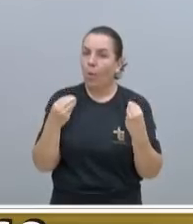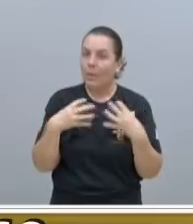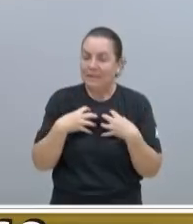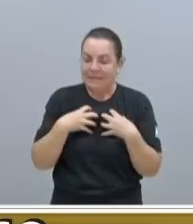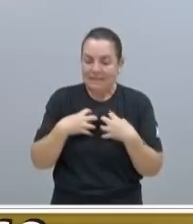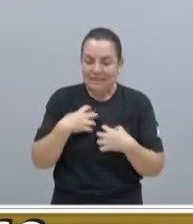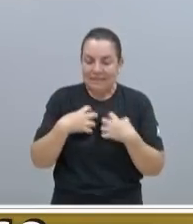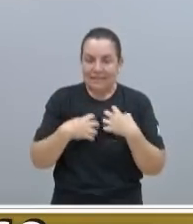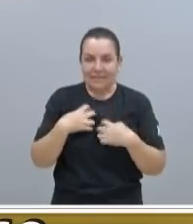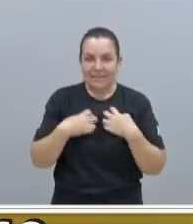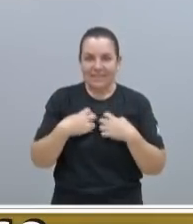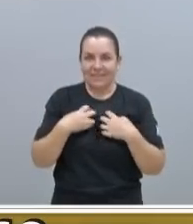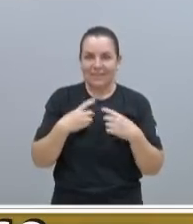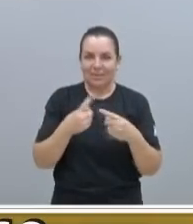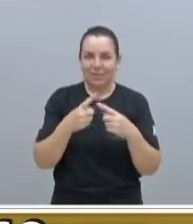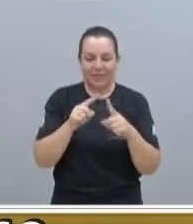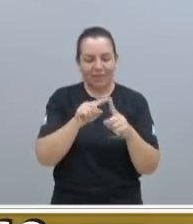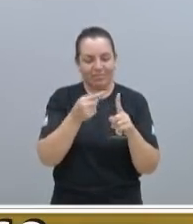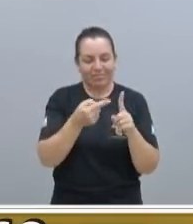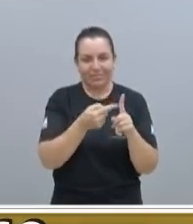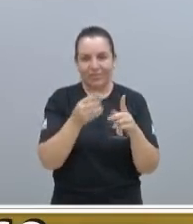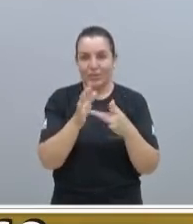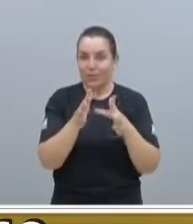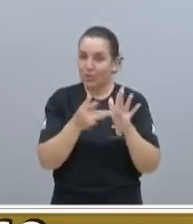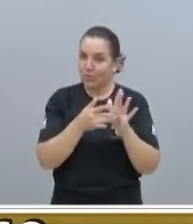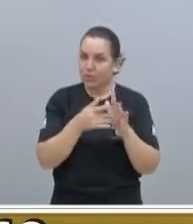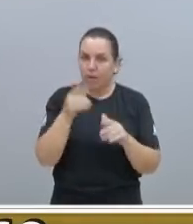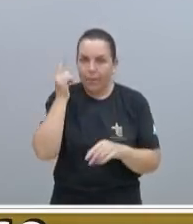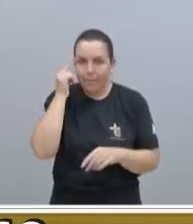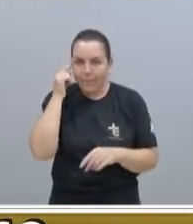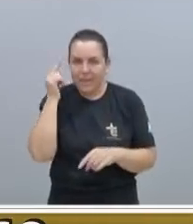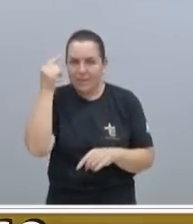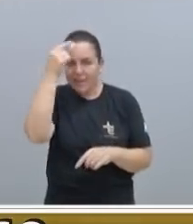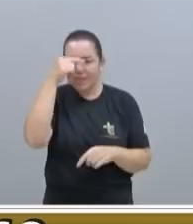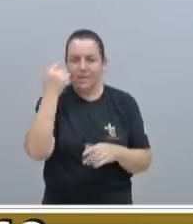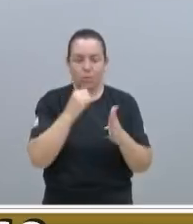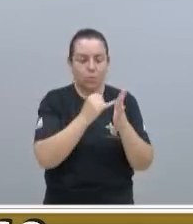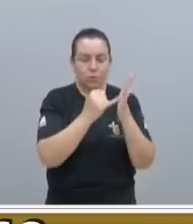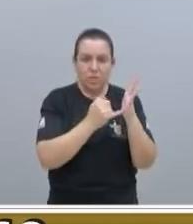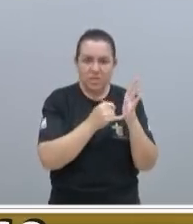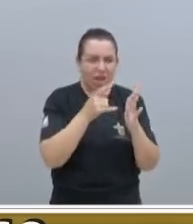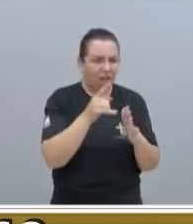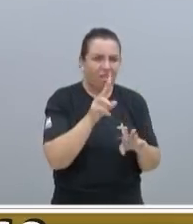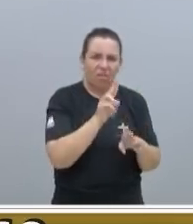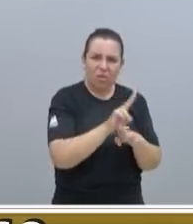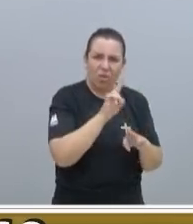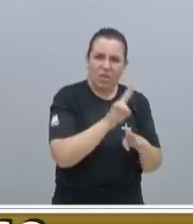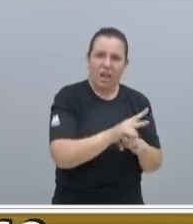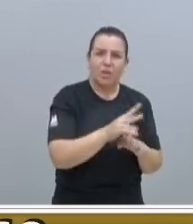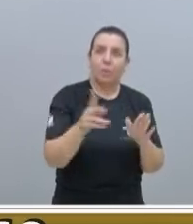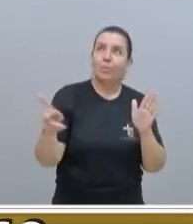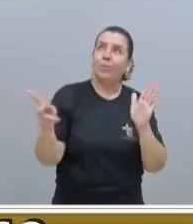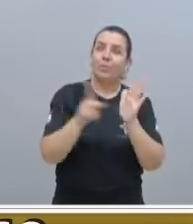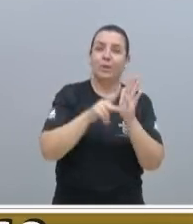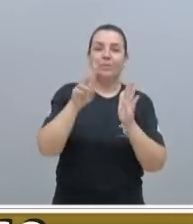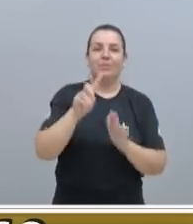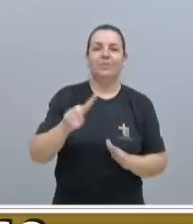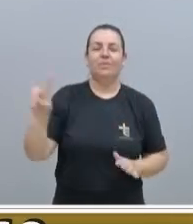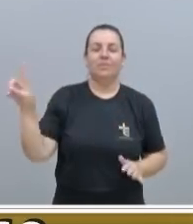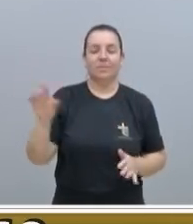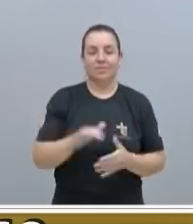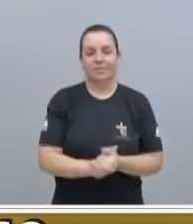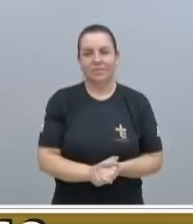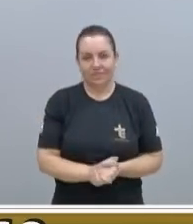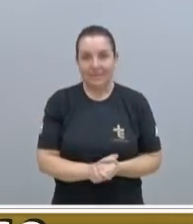bases em gerar jesus imaginação josé eu vou ter q cuidado de do próprio deus caramba que